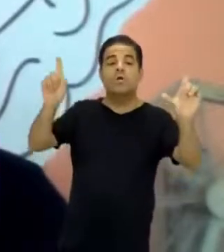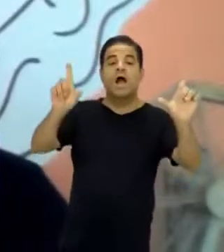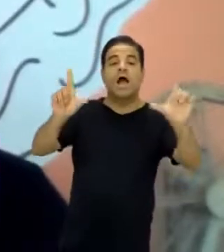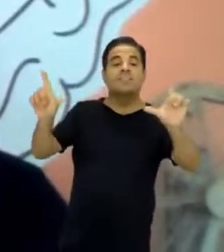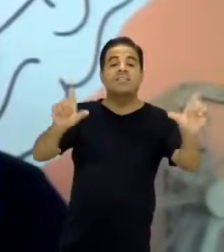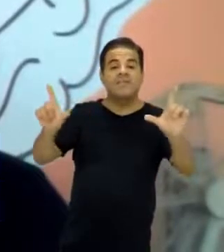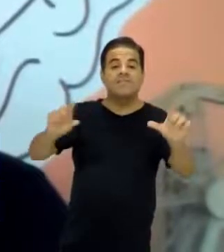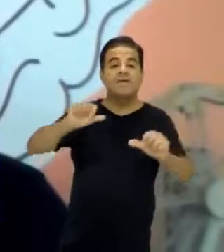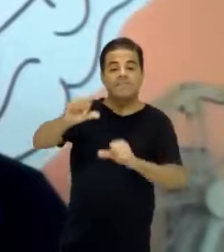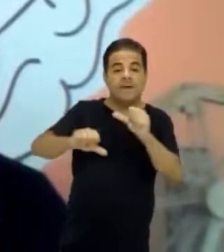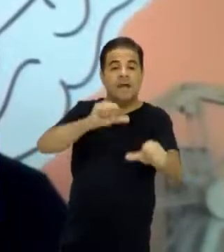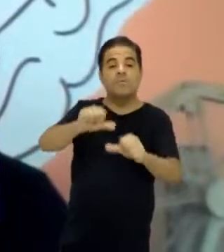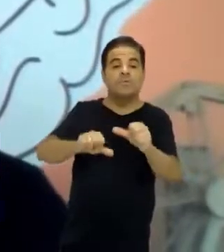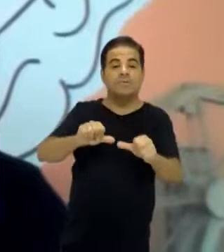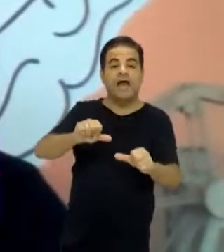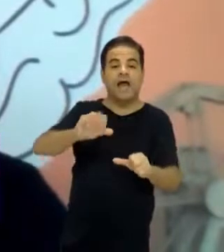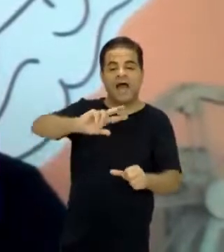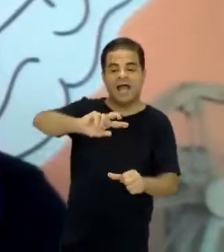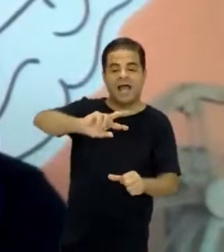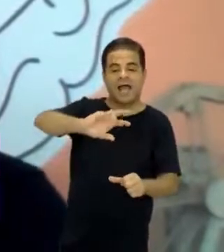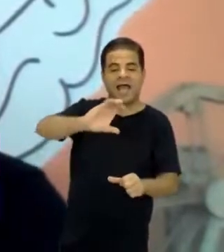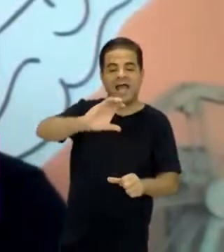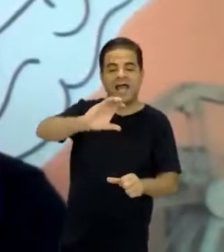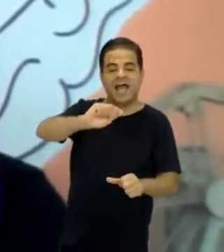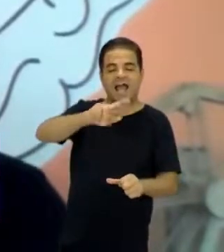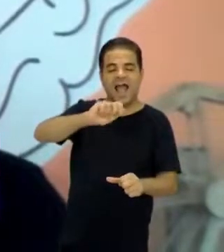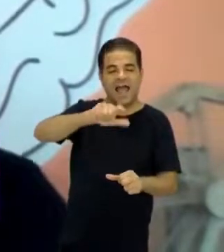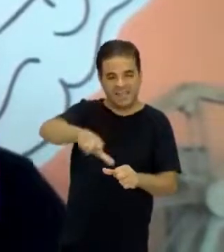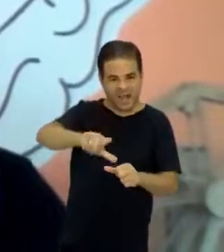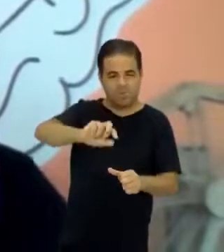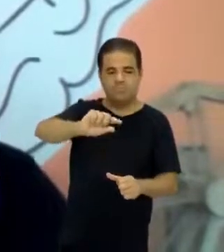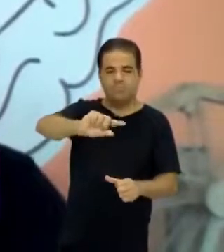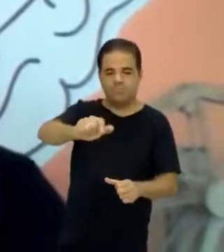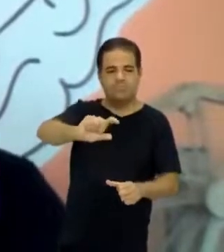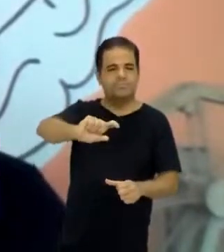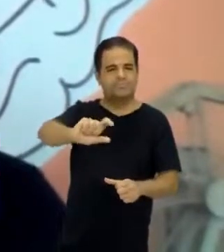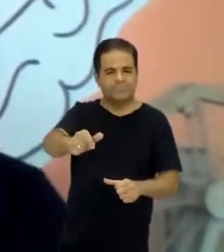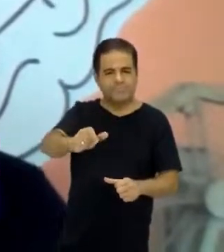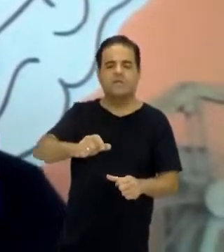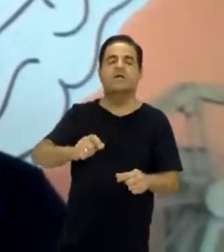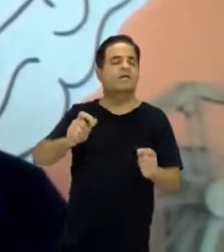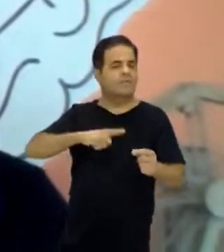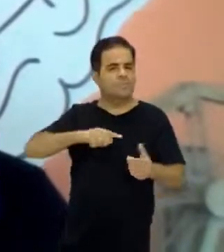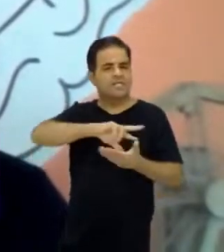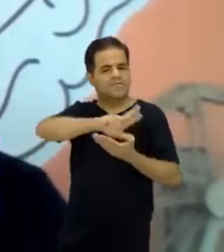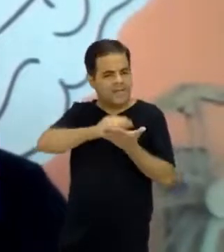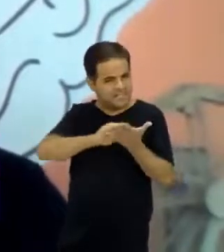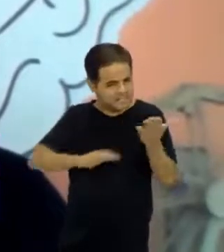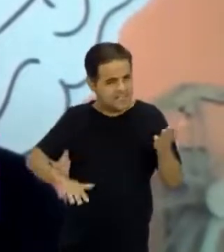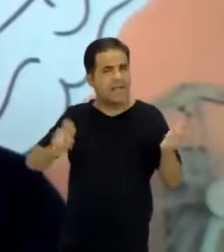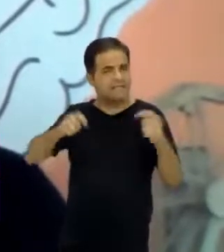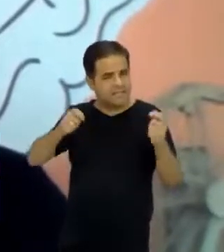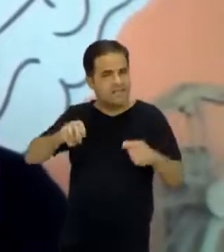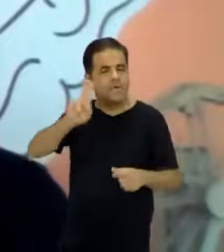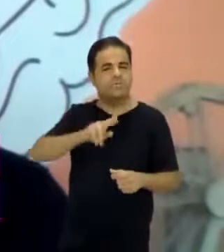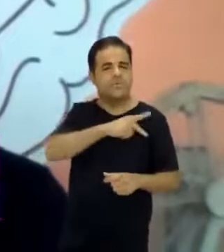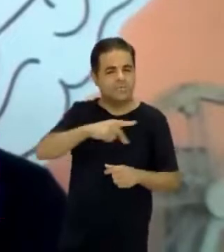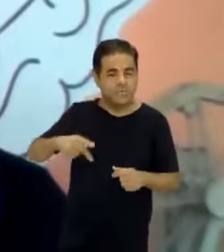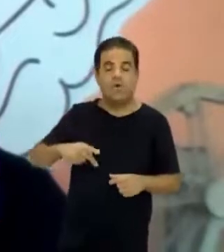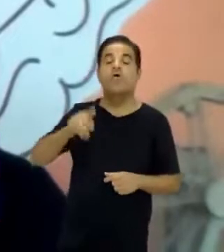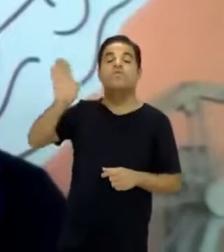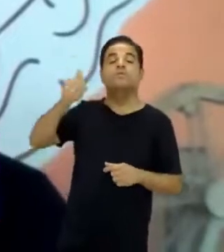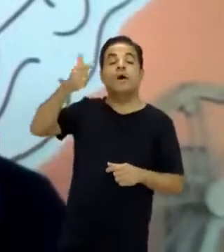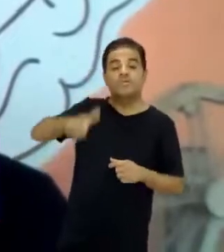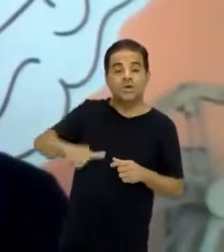mudar o canal, por exemplo. Então, a gente tem várias utilidades para o potenciômetro. E para continuar o nosso Mão na Massa, chamo novamente a